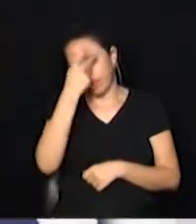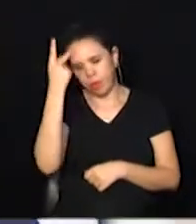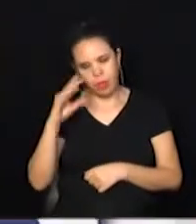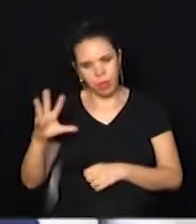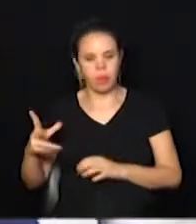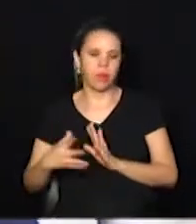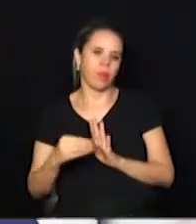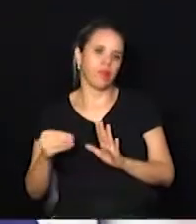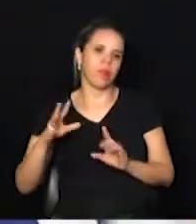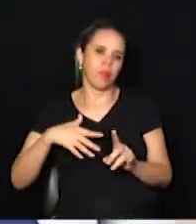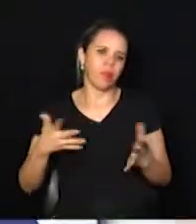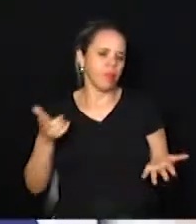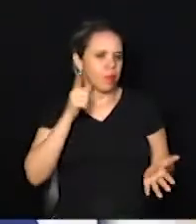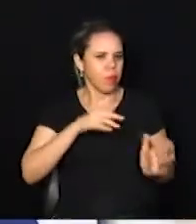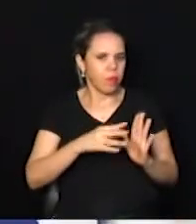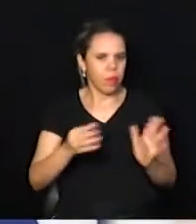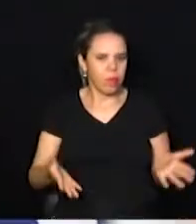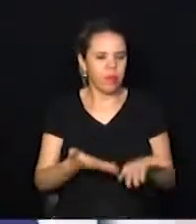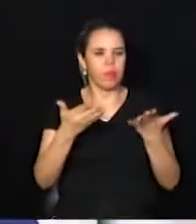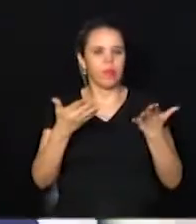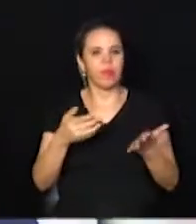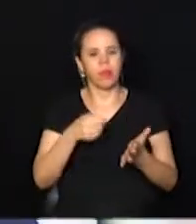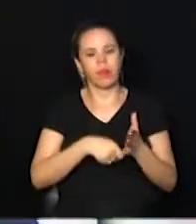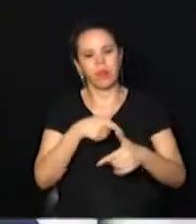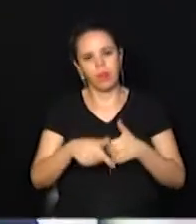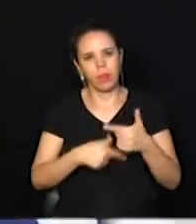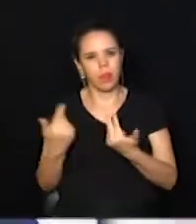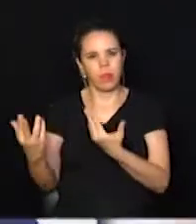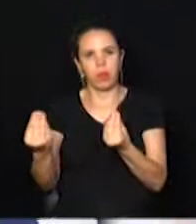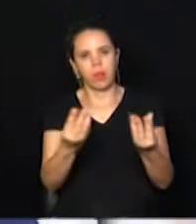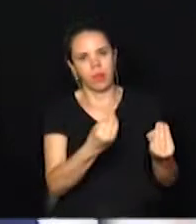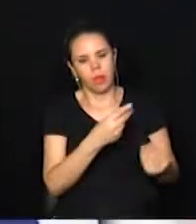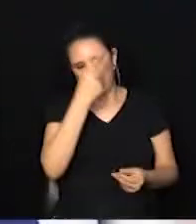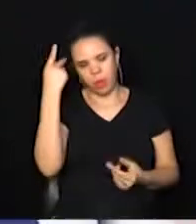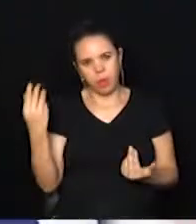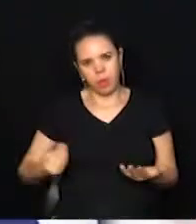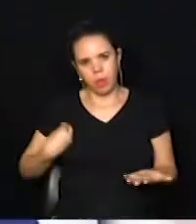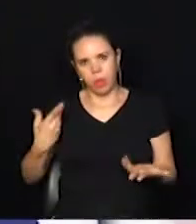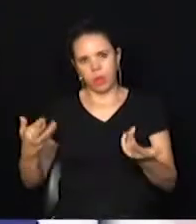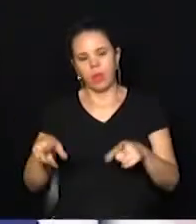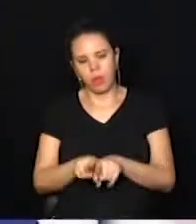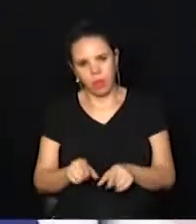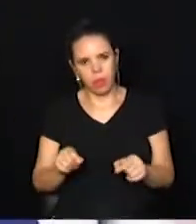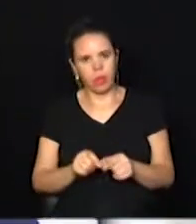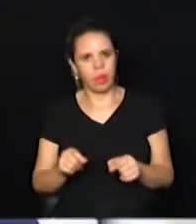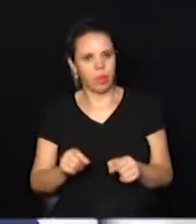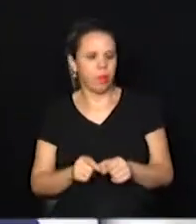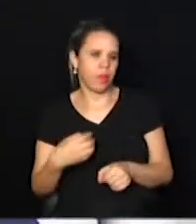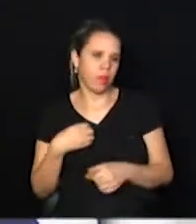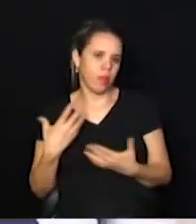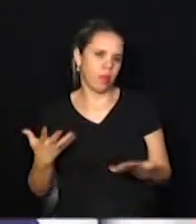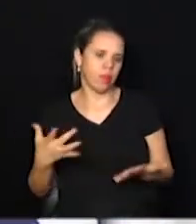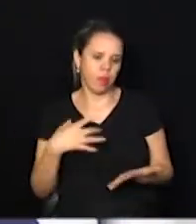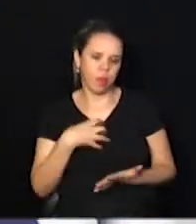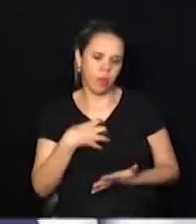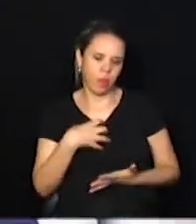dos vários potenciais militantes, trabalhadores, como tantos outros e outras que estão aqui, que foram, de alguma forma,